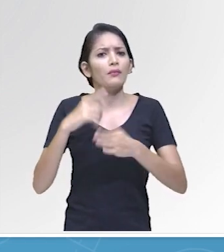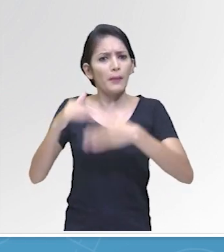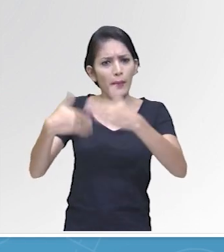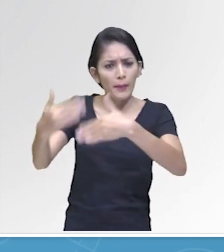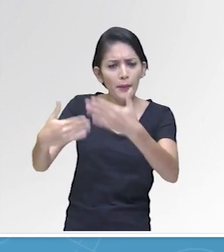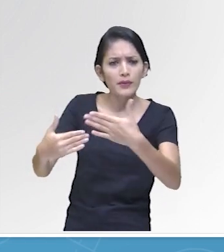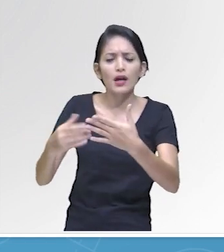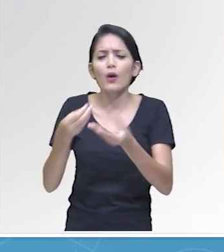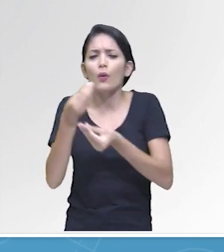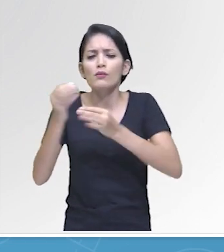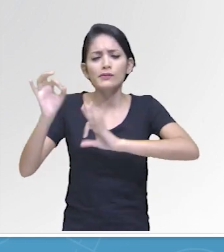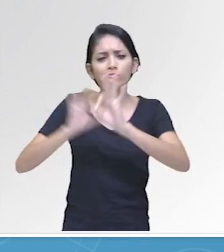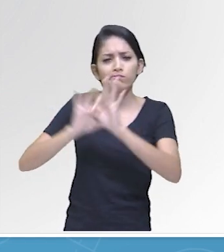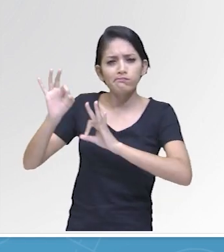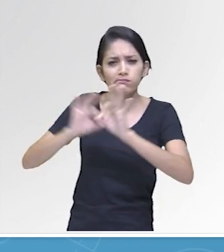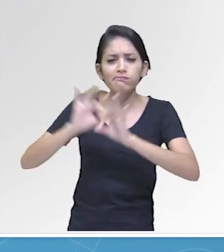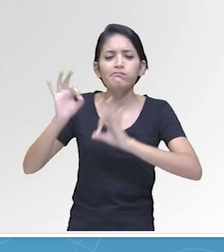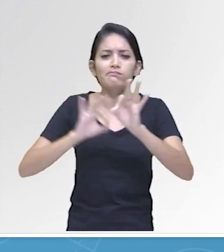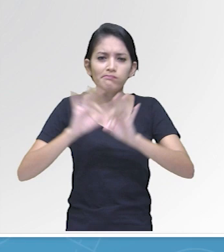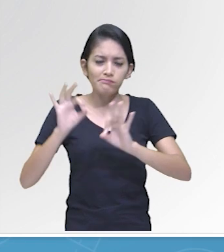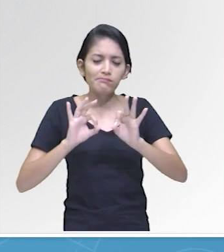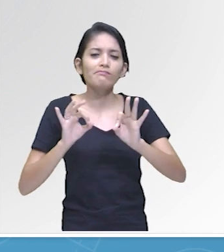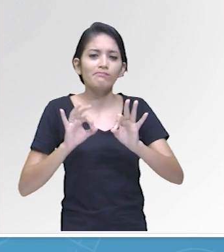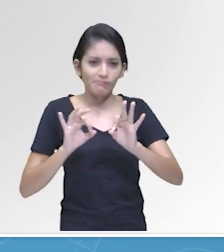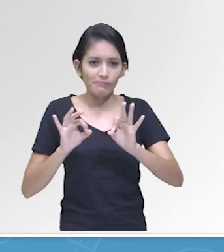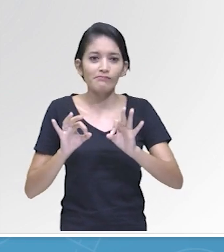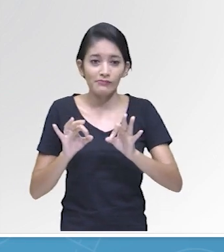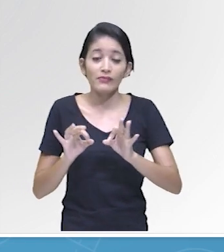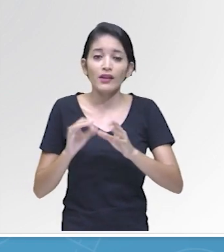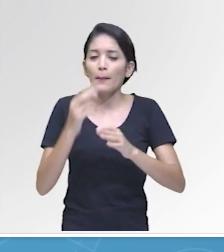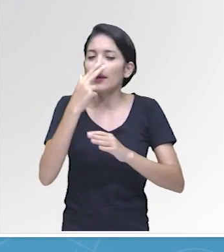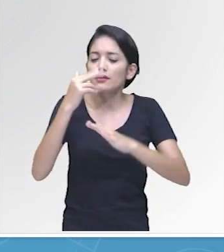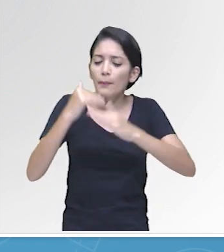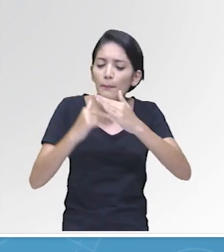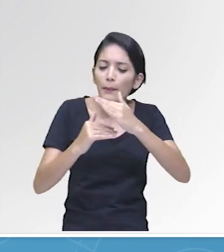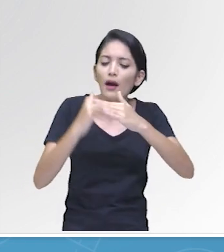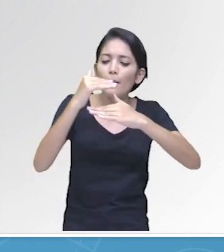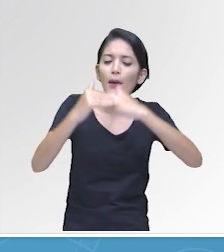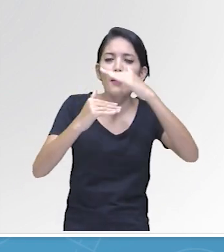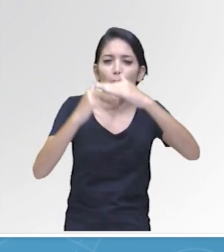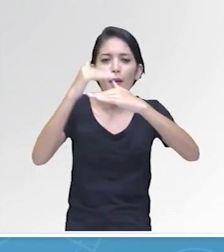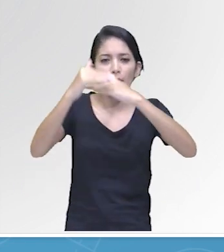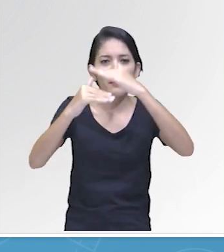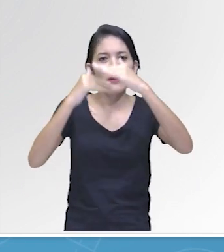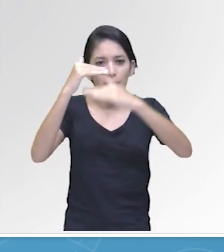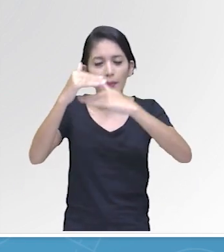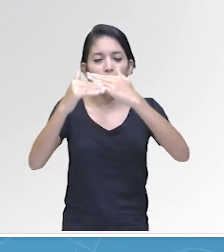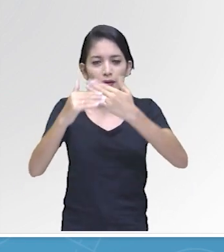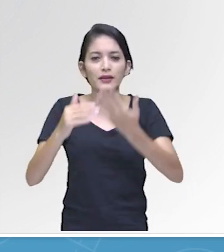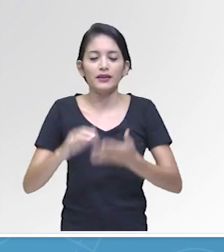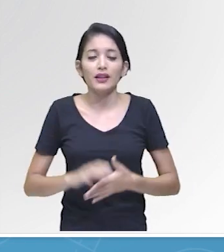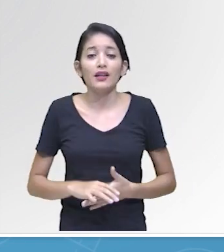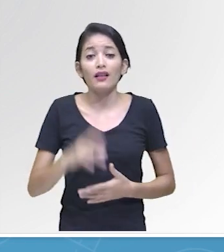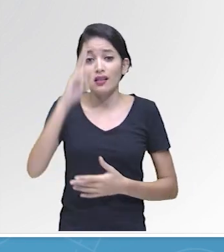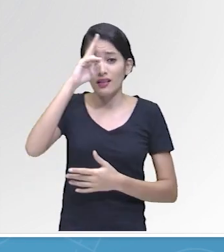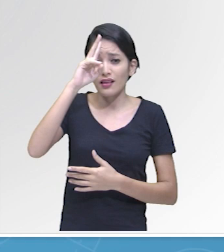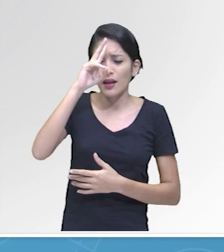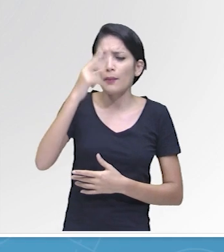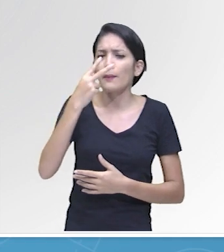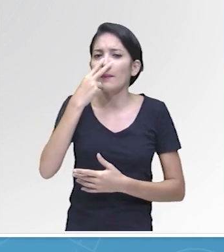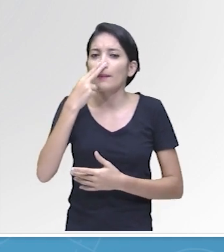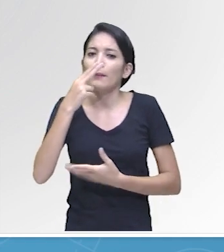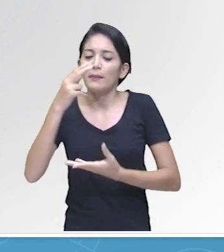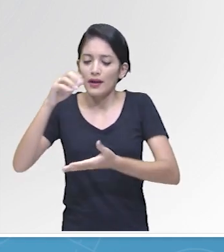de se organizar um em cima do outro. Ele já tem essa estrutura aí, como nos lembra, como sacos